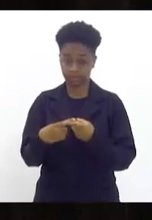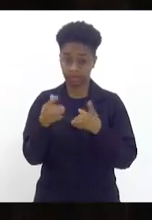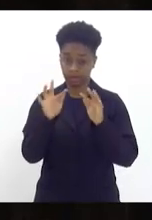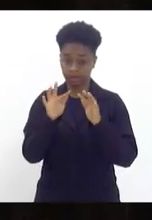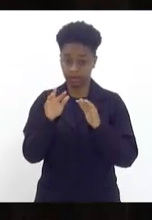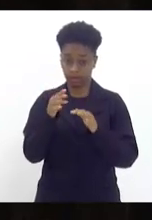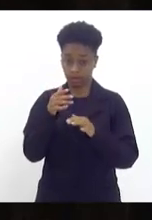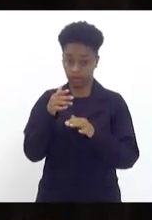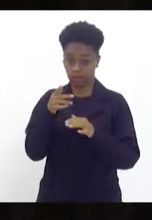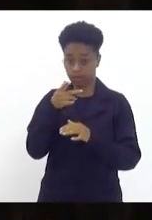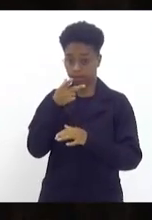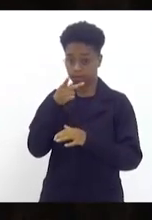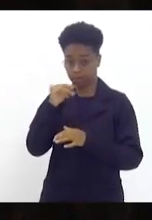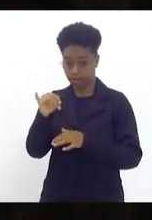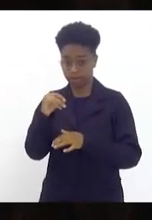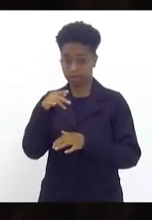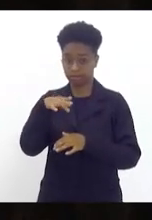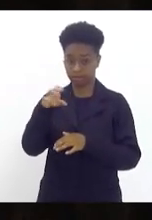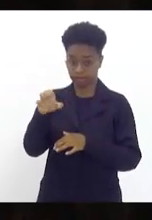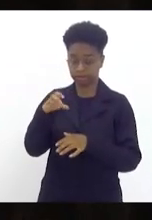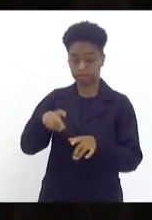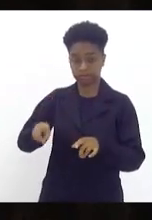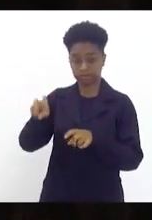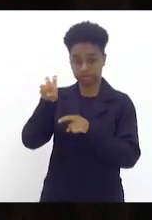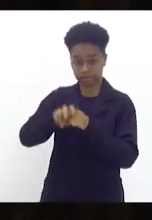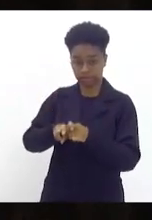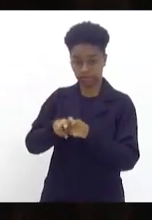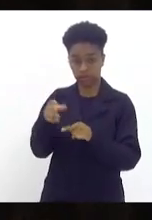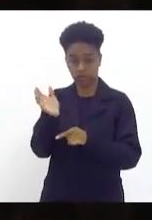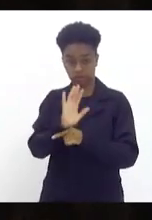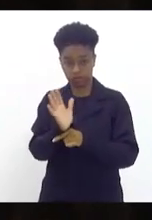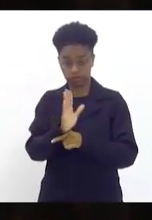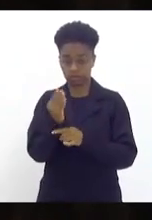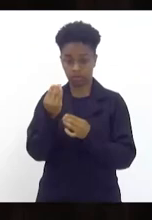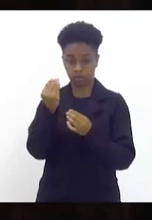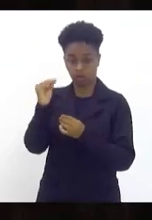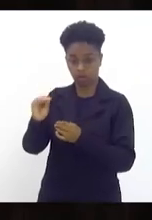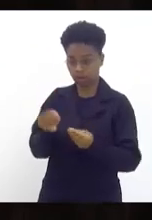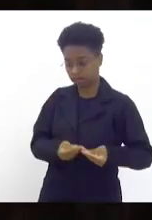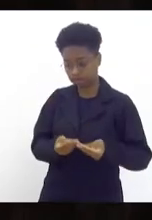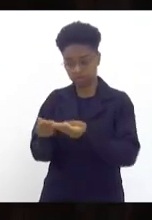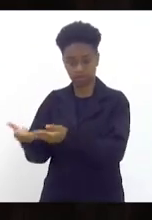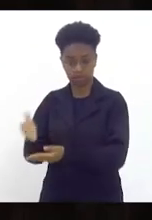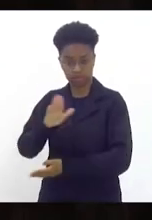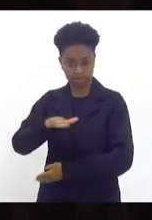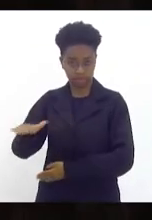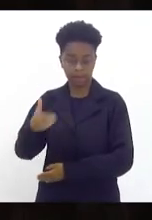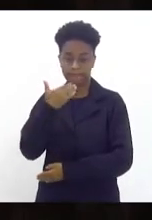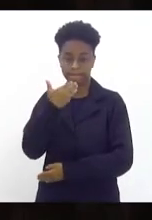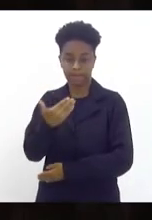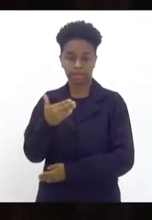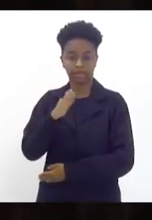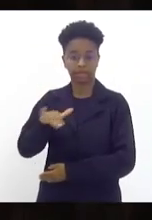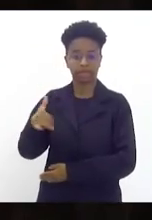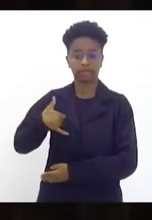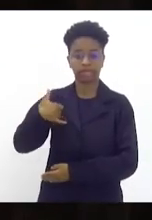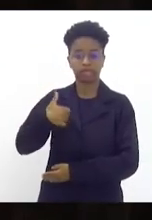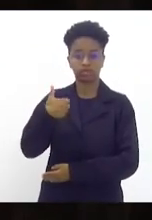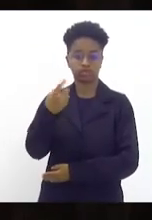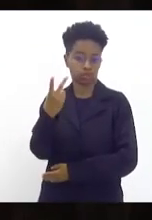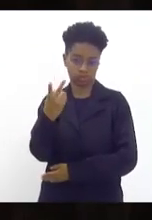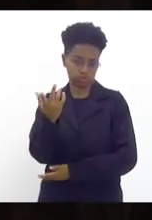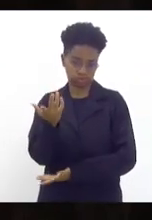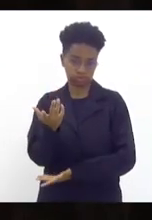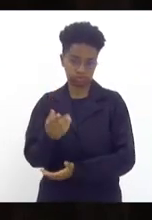sentam, põem o filme, põem não sei o que lá, põem o... Né, e dá o iPad para a criança de 1 ano, 2 anos.